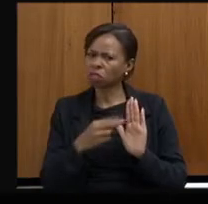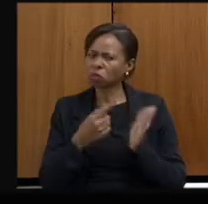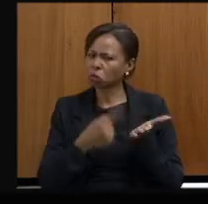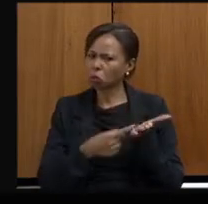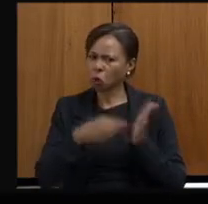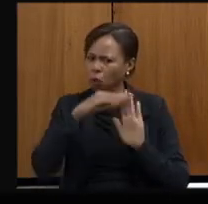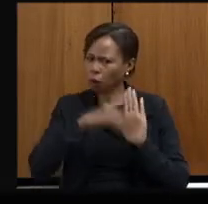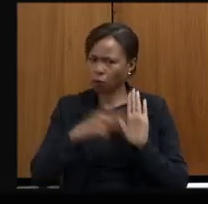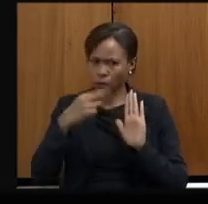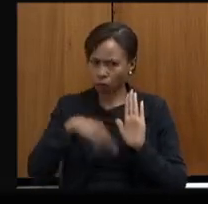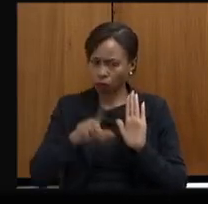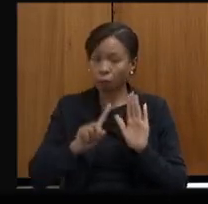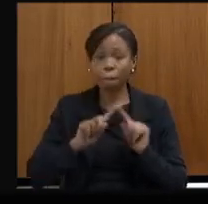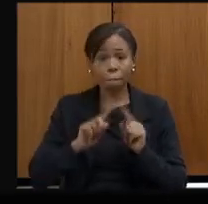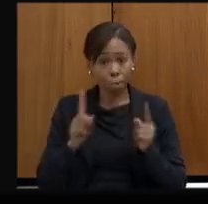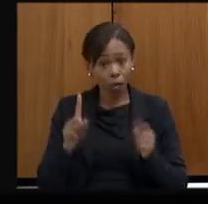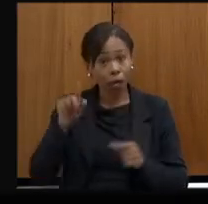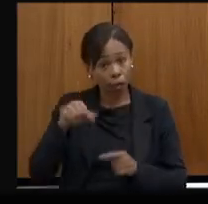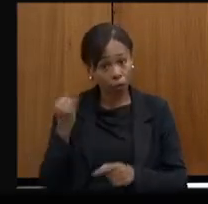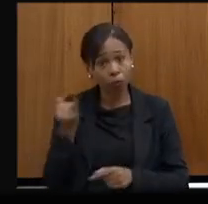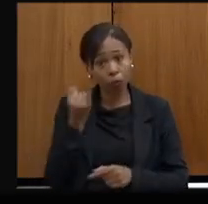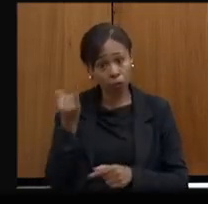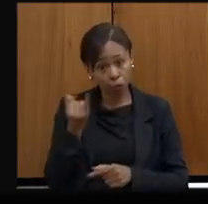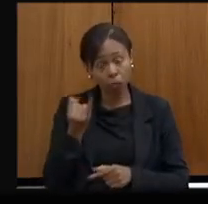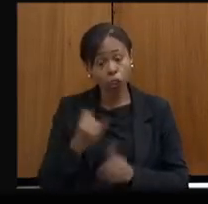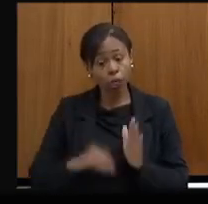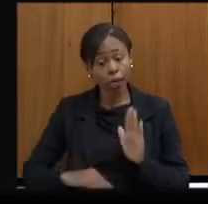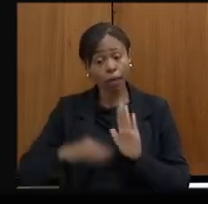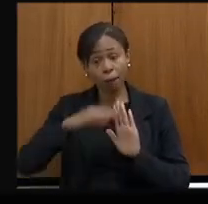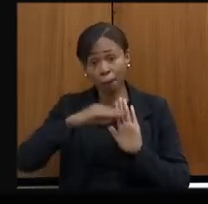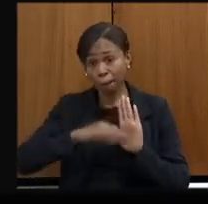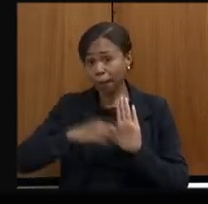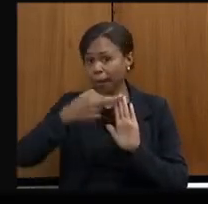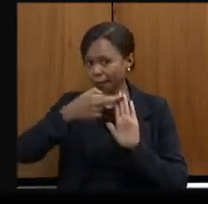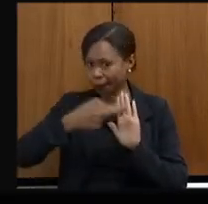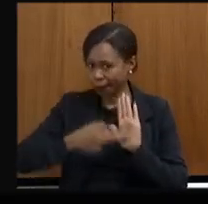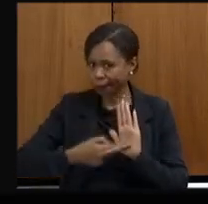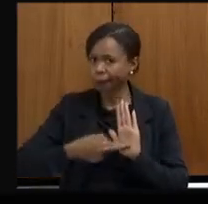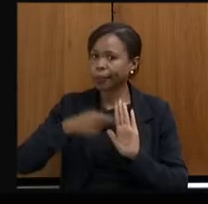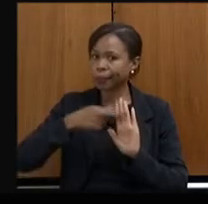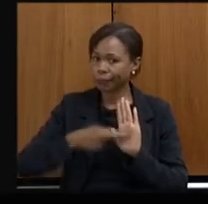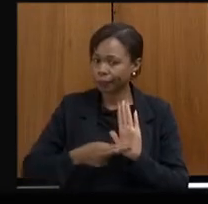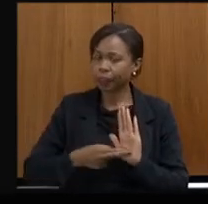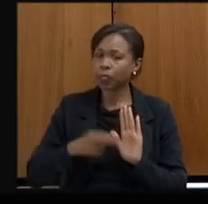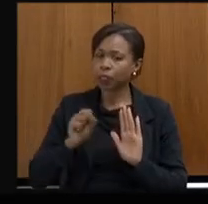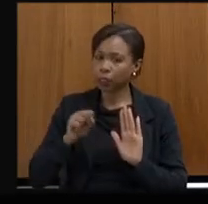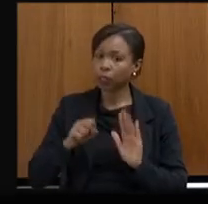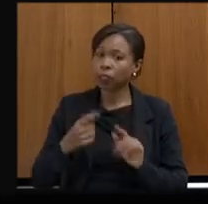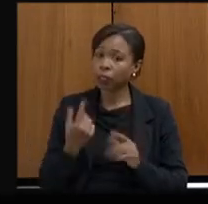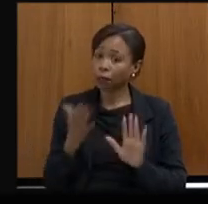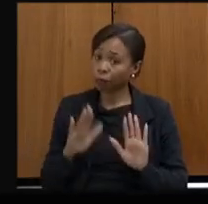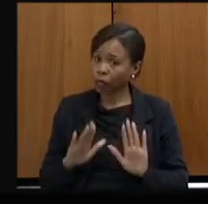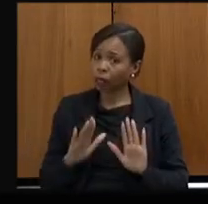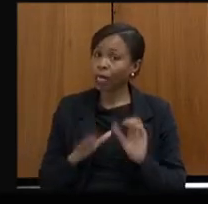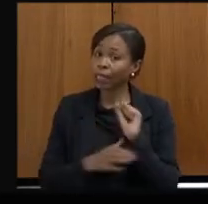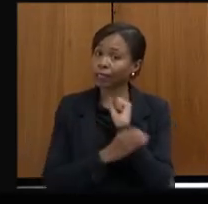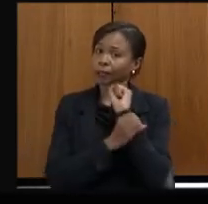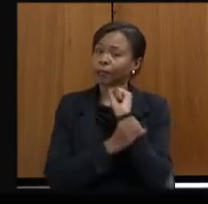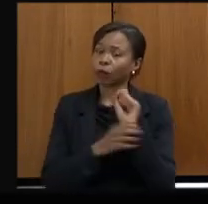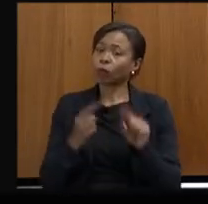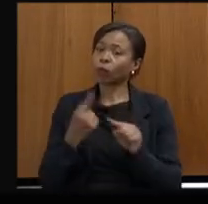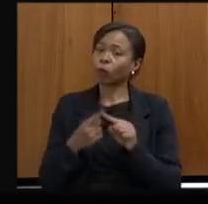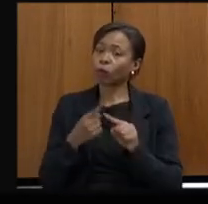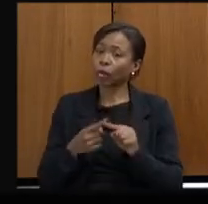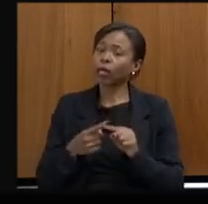eu acho importante, sim, a regularidade. Agora, alerto que hoje isso é garantido através da intervenção